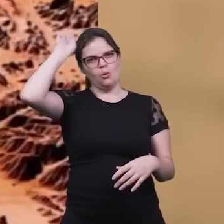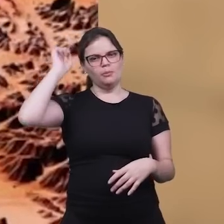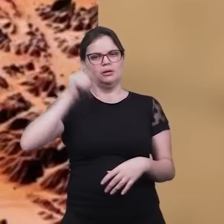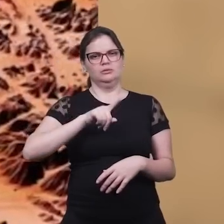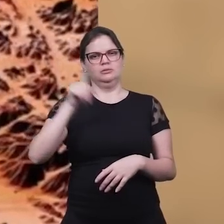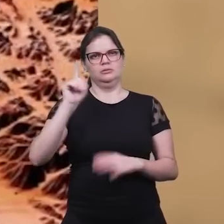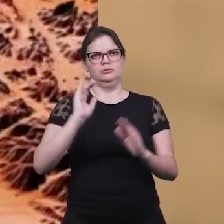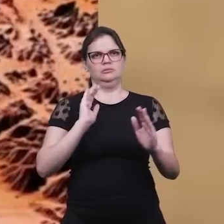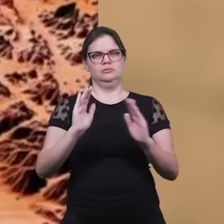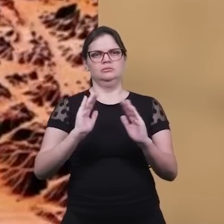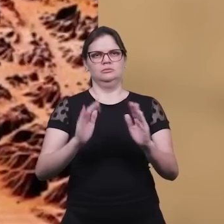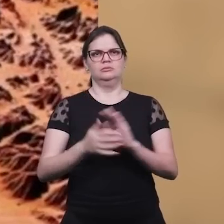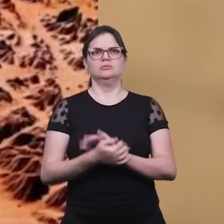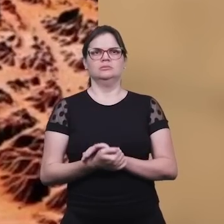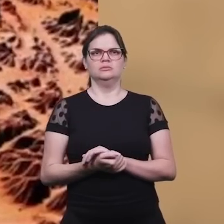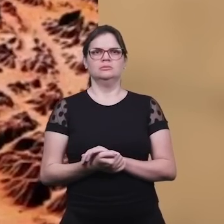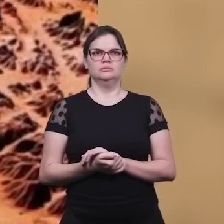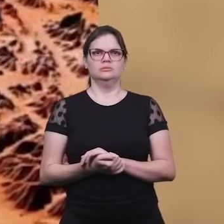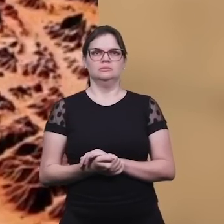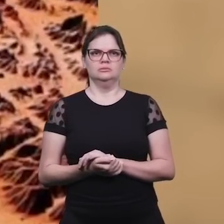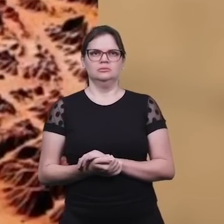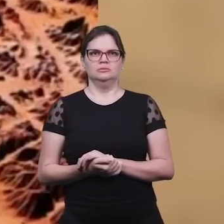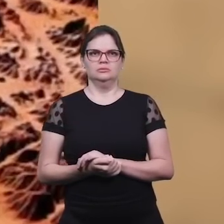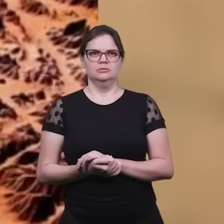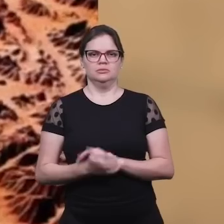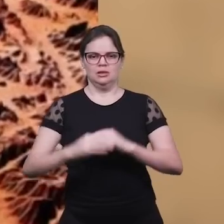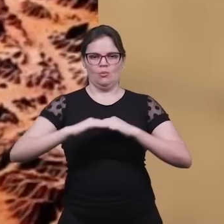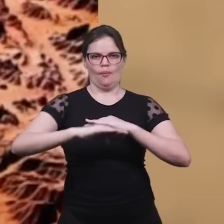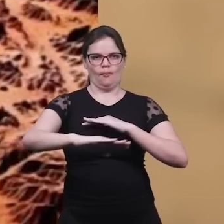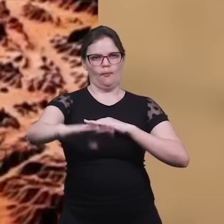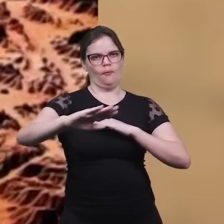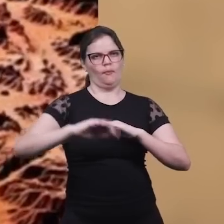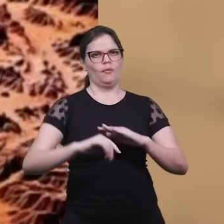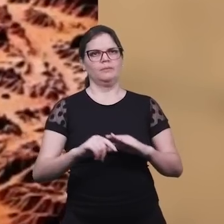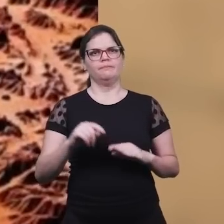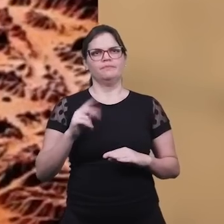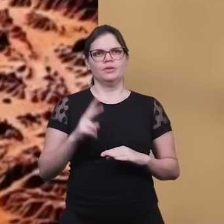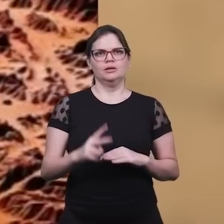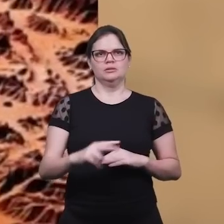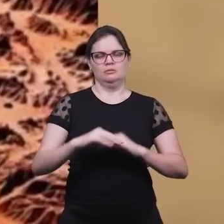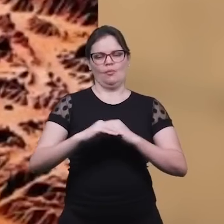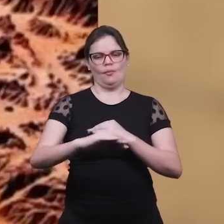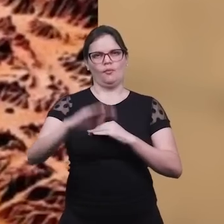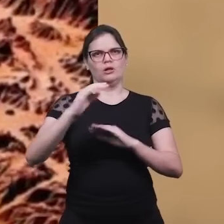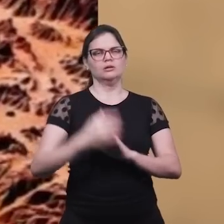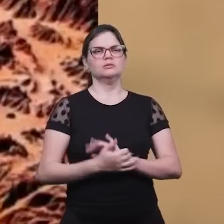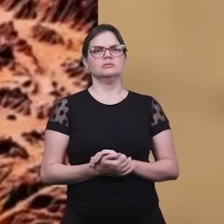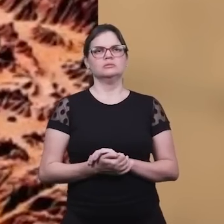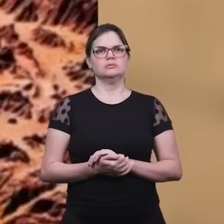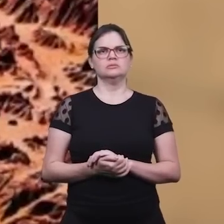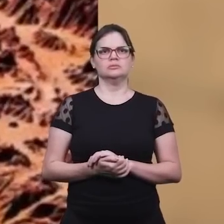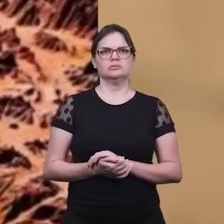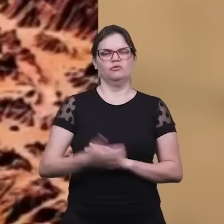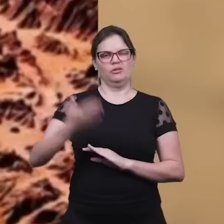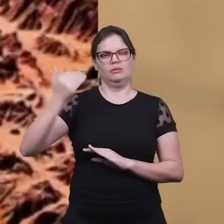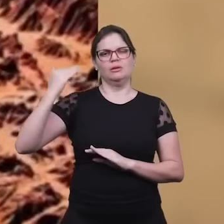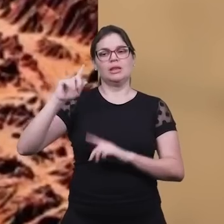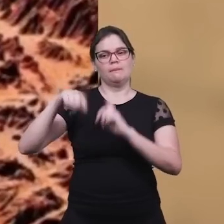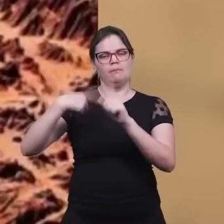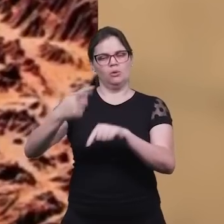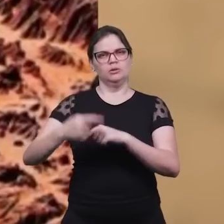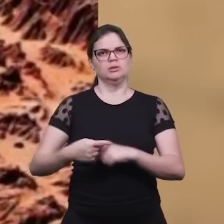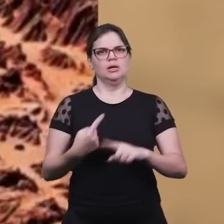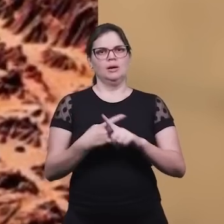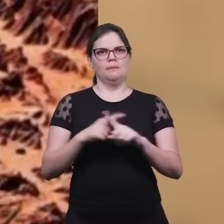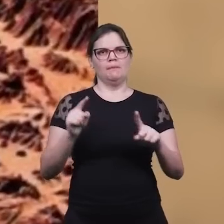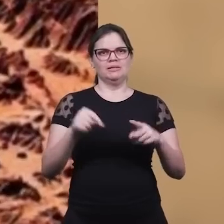caminhou, ele caminhou no deserto por passagens, caminhos, chão batido, né? Uhum. Então essa era a estrada real, a estrada